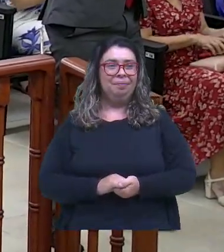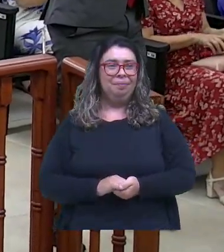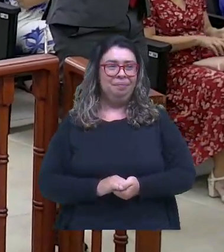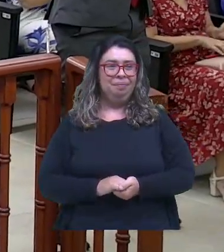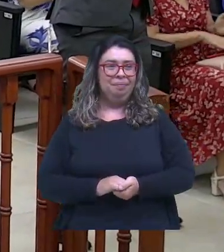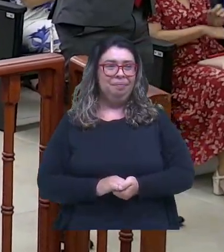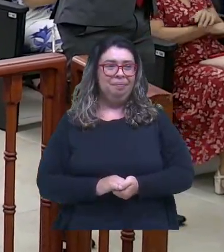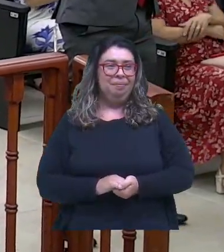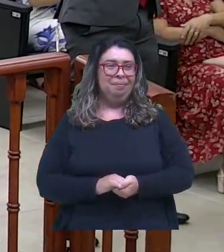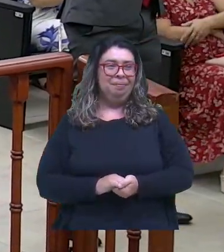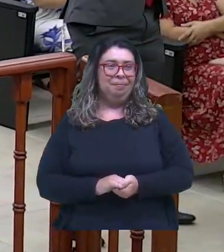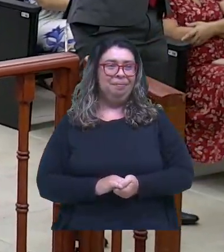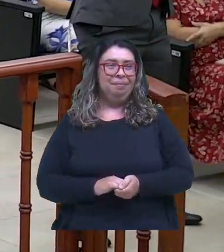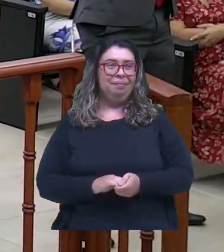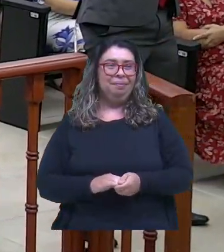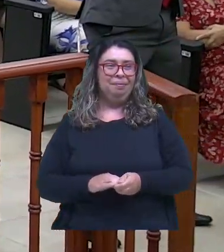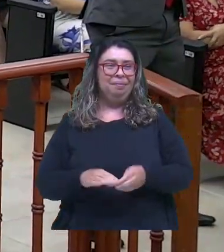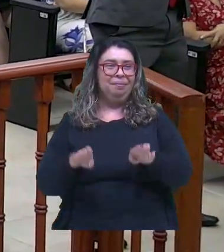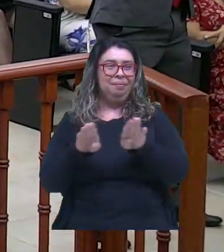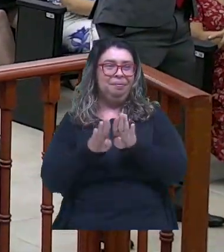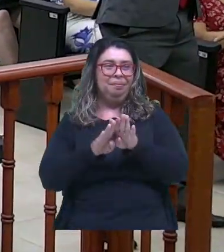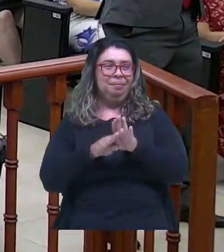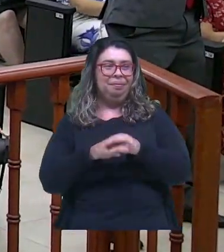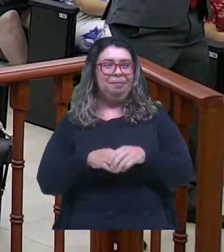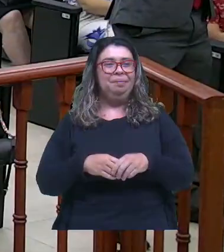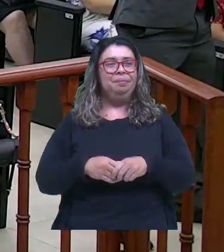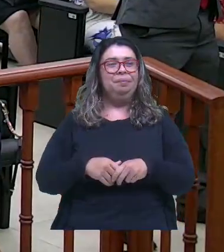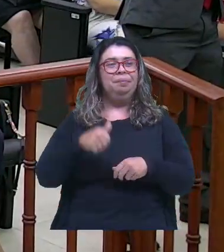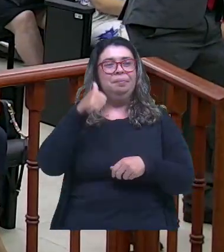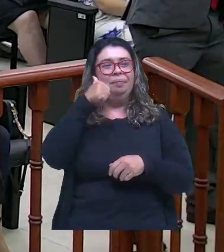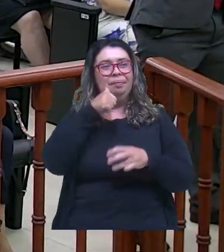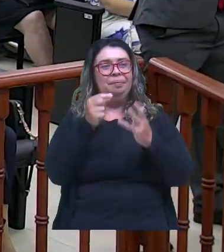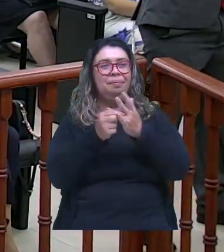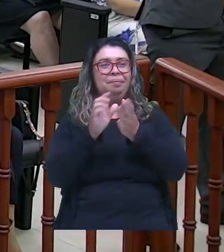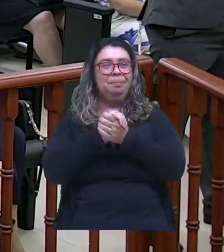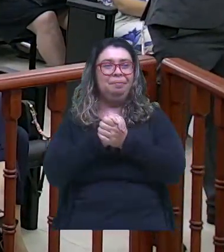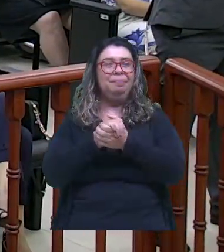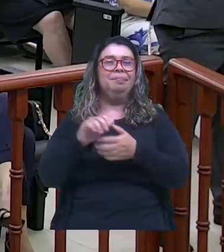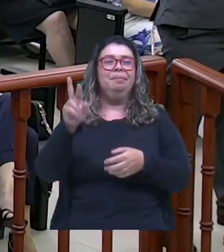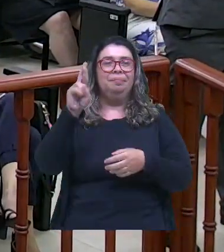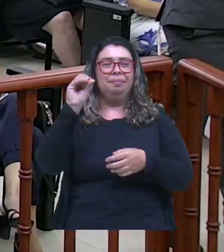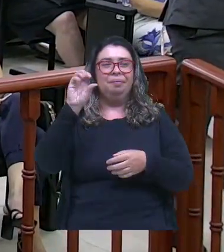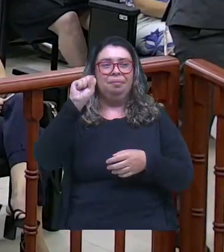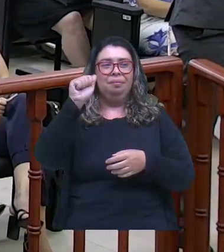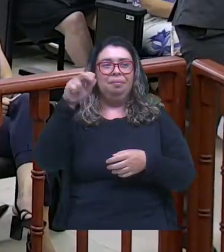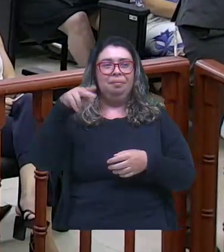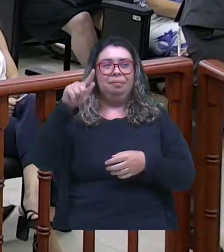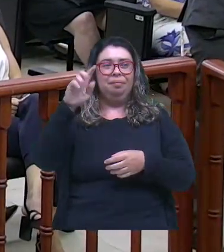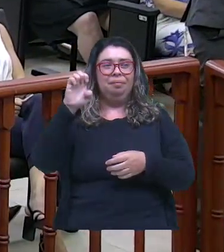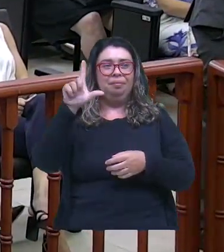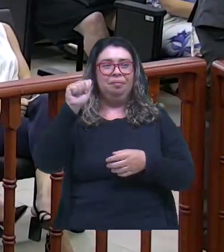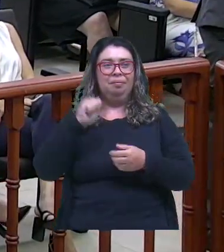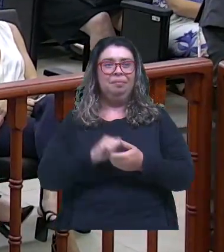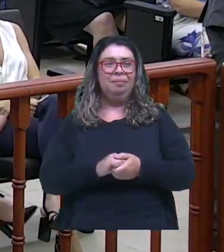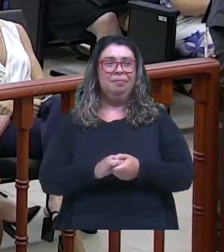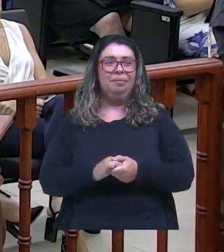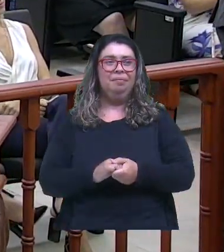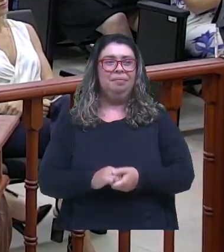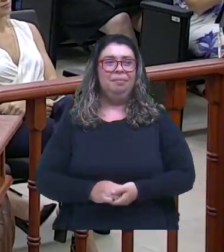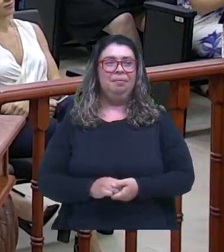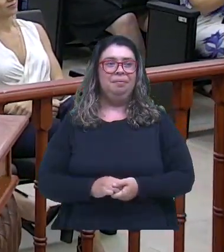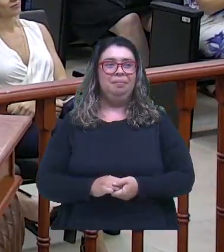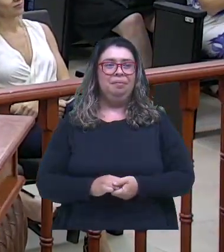e principalmente a minha esposa Rosângela. Obrigado, viu, Rô? Obrigado, carinhosamente, mãe, de